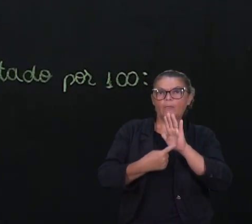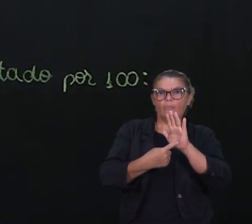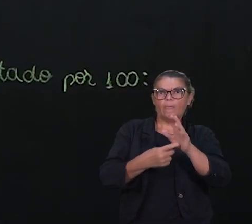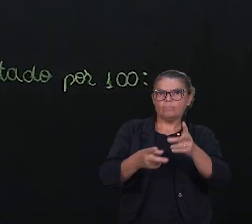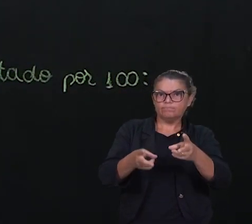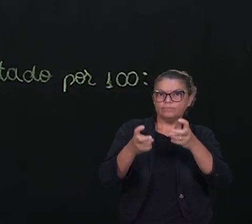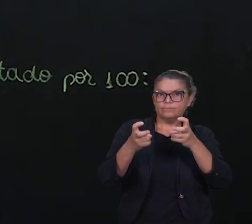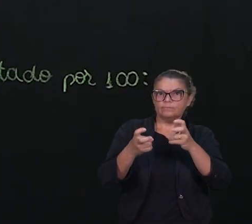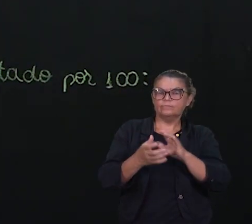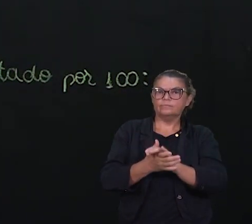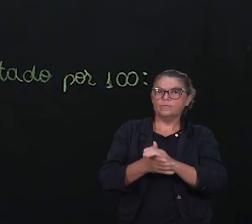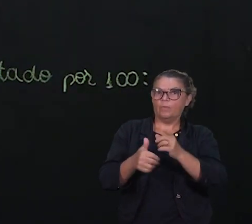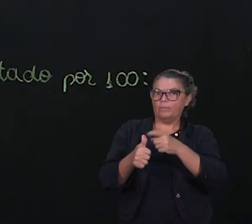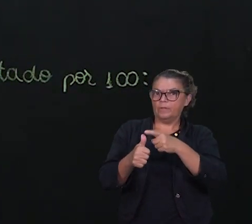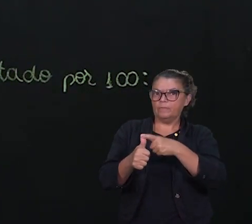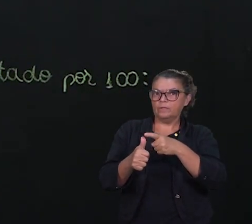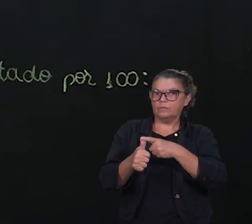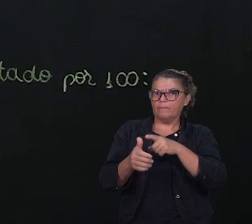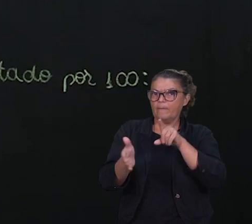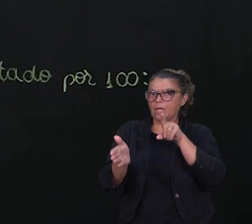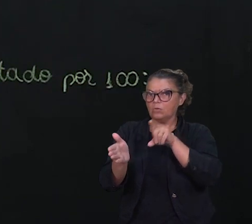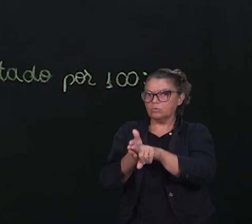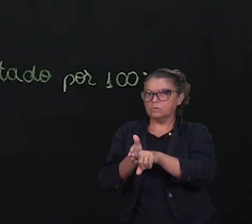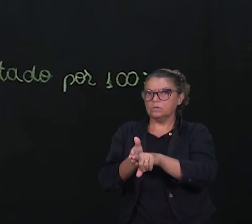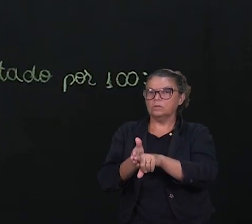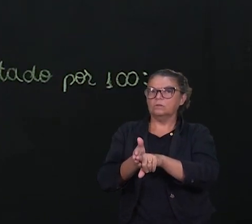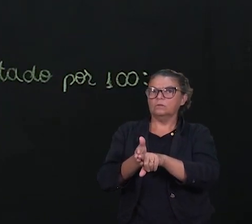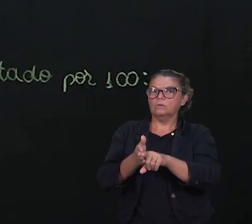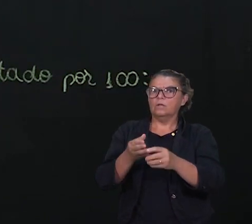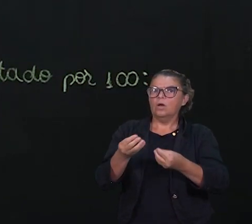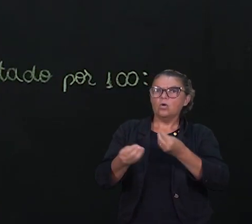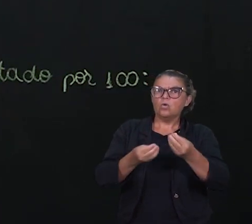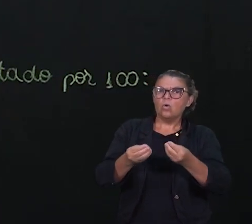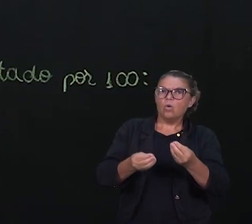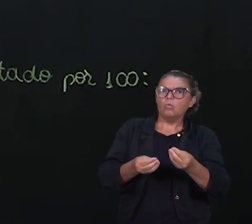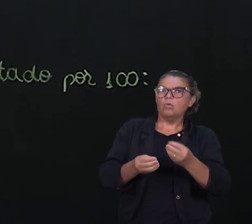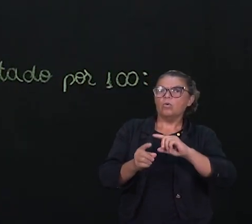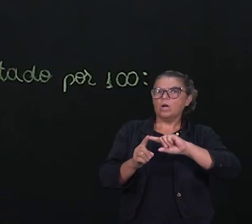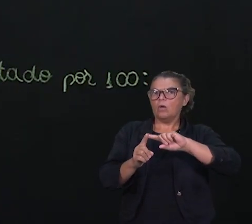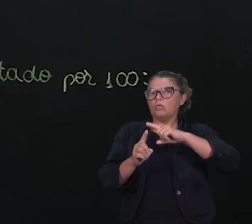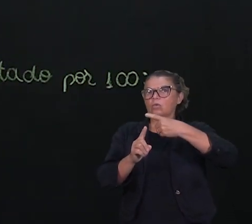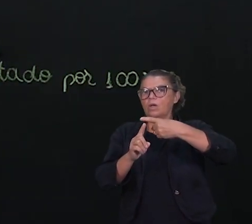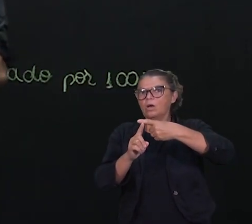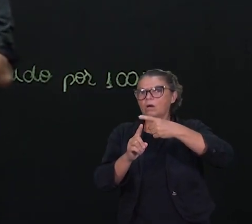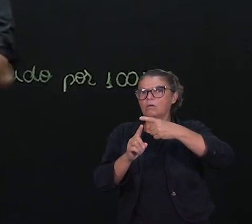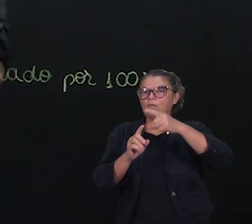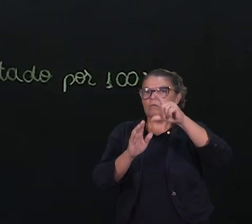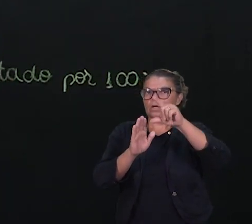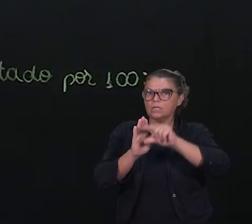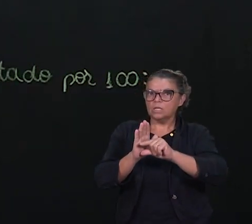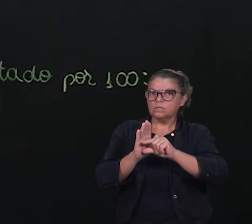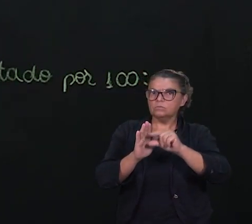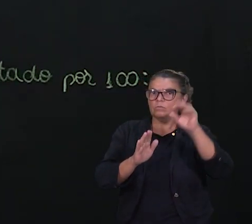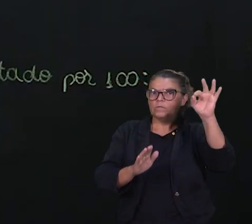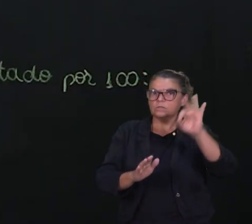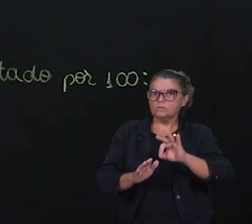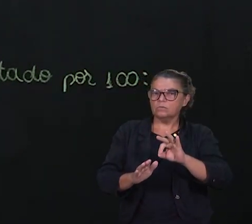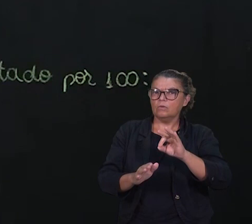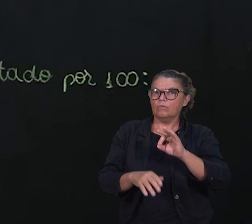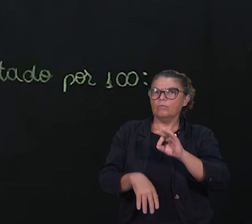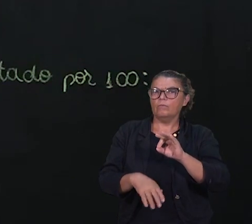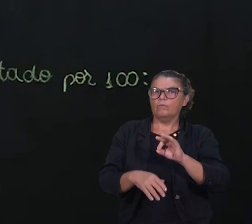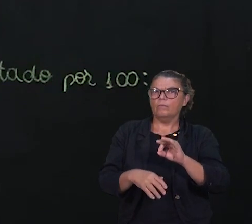Repare então aqui o meu primeiro. O primeiro exemplo tem o seguinte, olha só. Como calcular acréscimo percentual? Bem, vem a